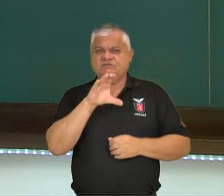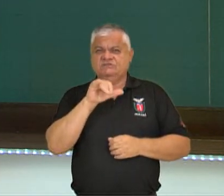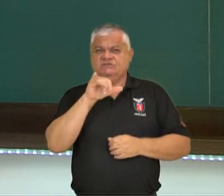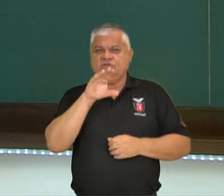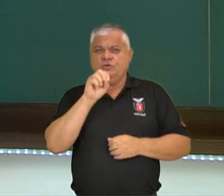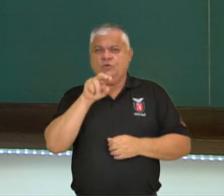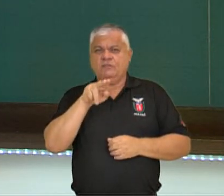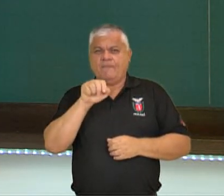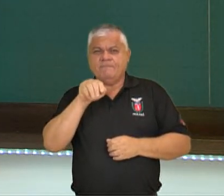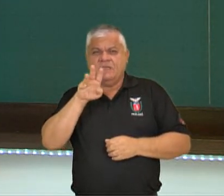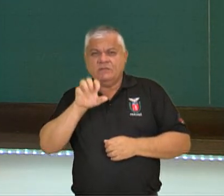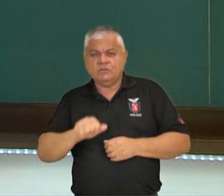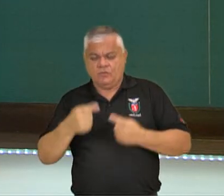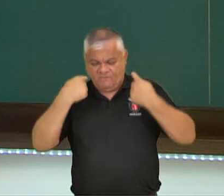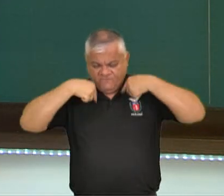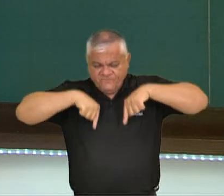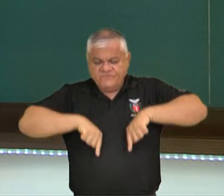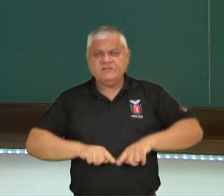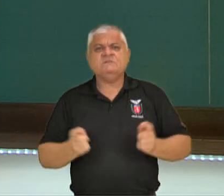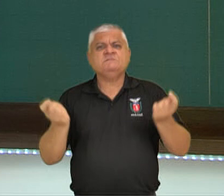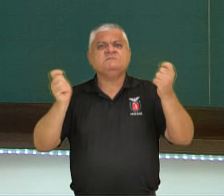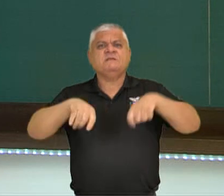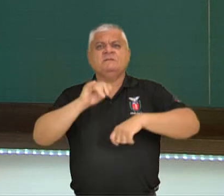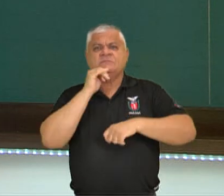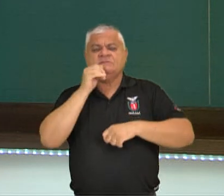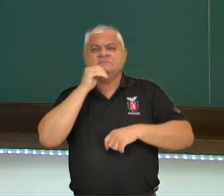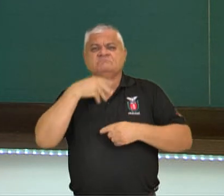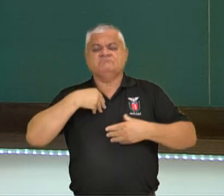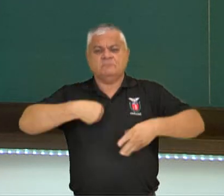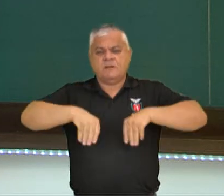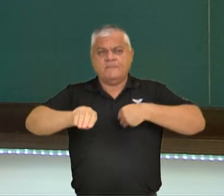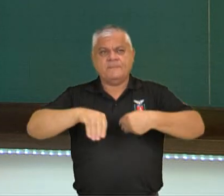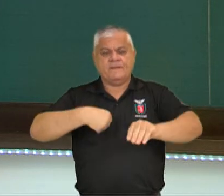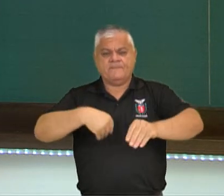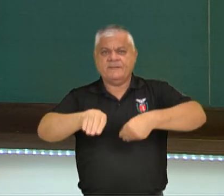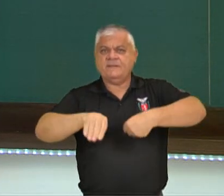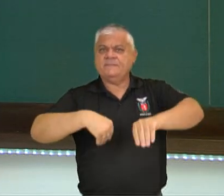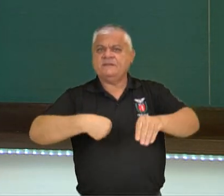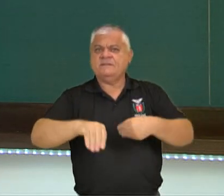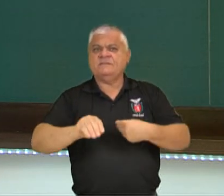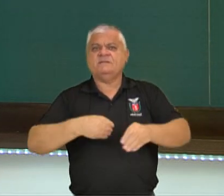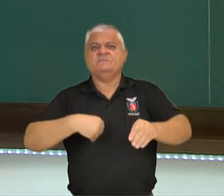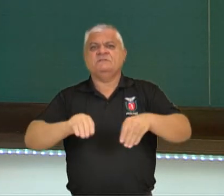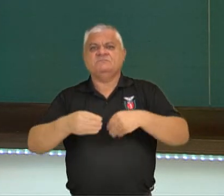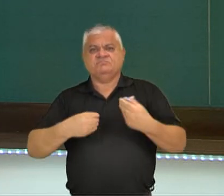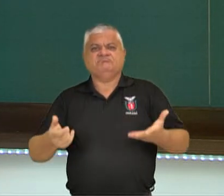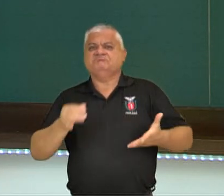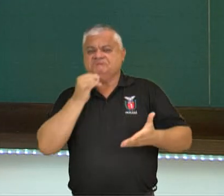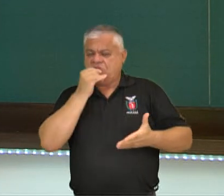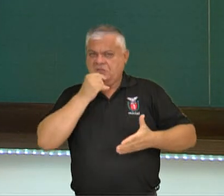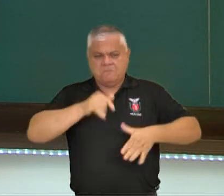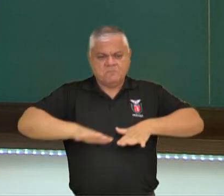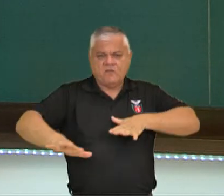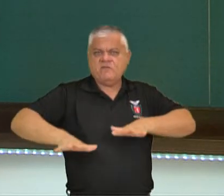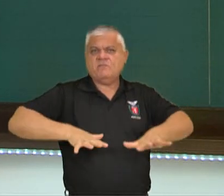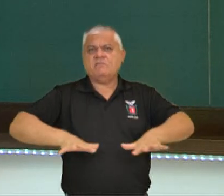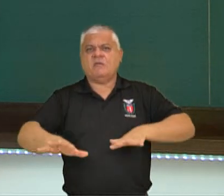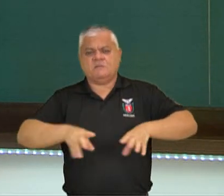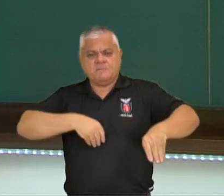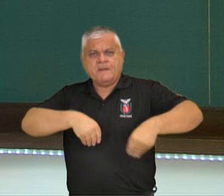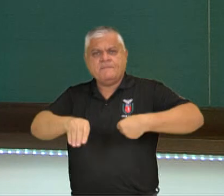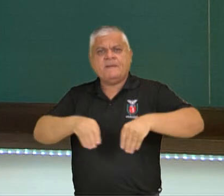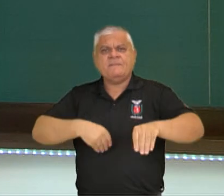incorporar o quê? A nossa flexibilidade, que tem a ver com a nossa amplitude de movimentos,